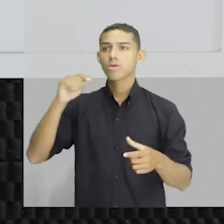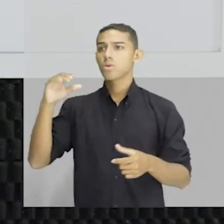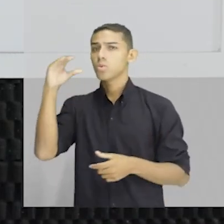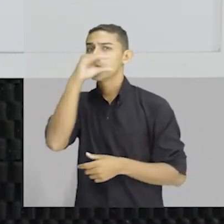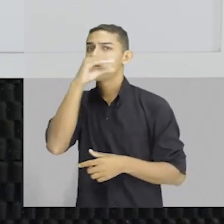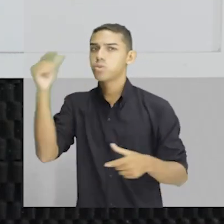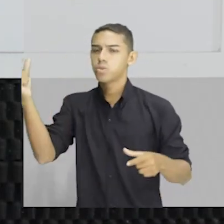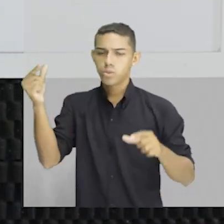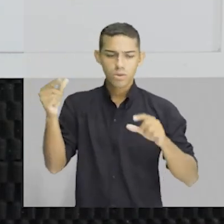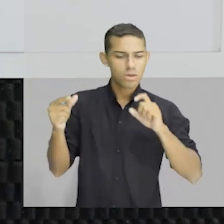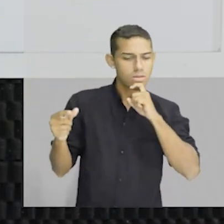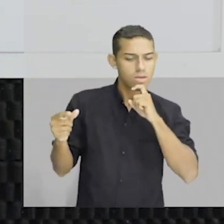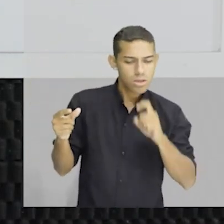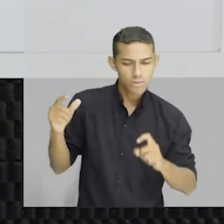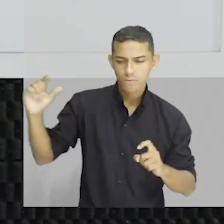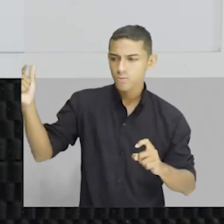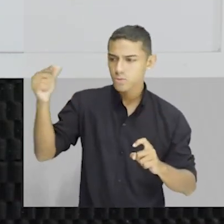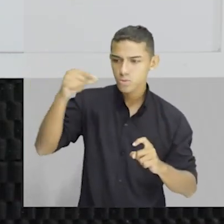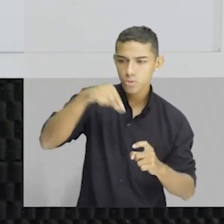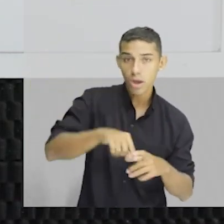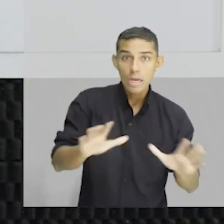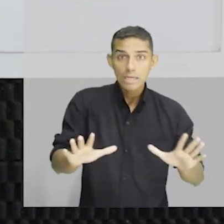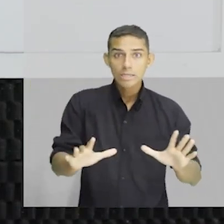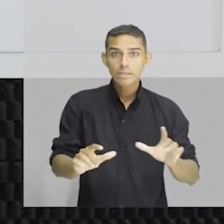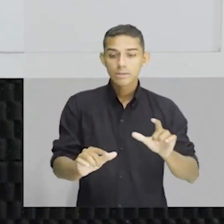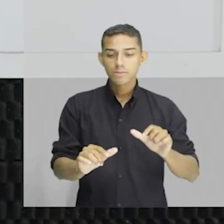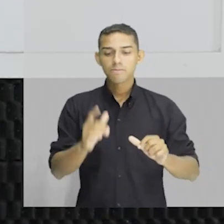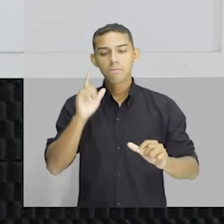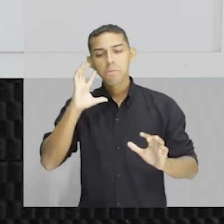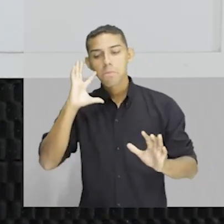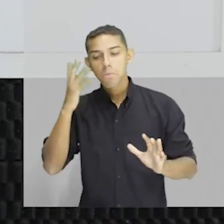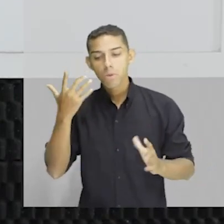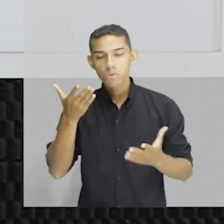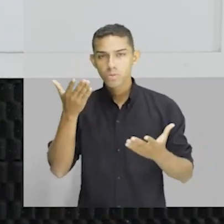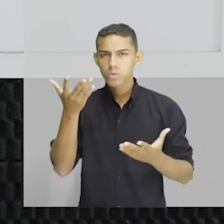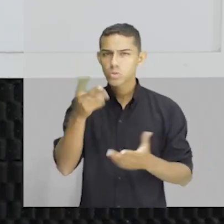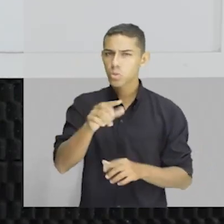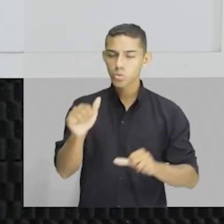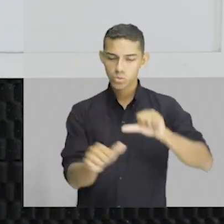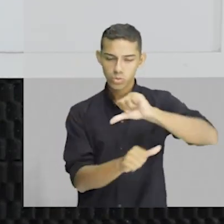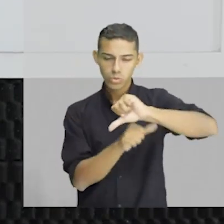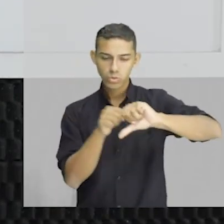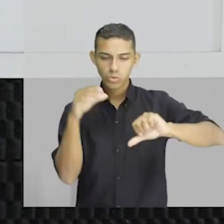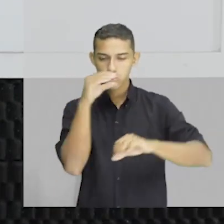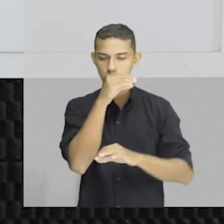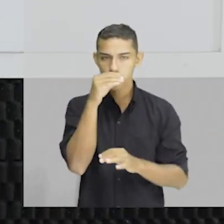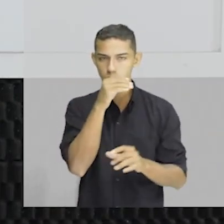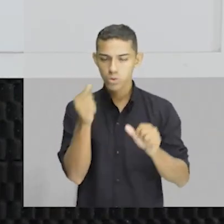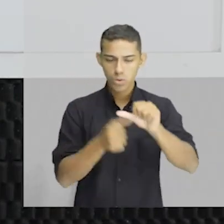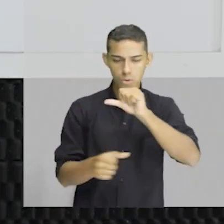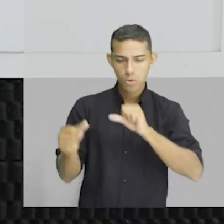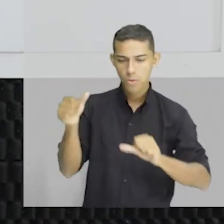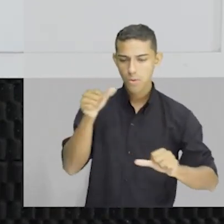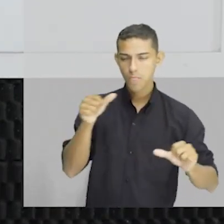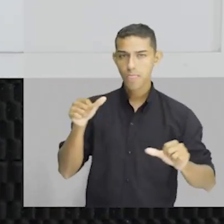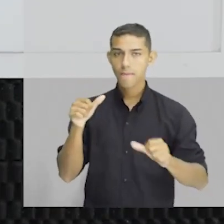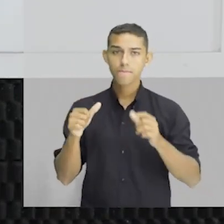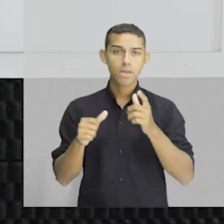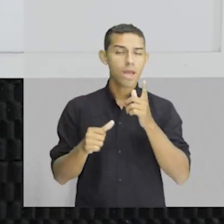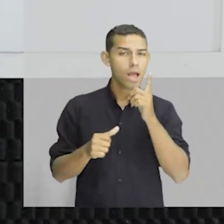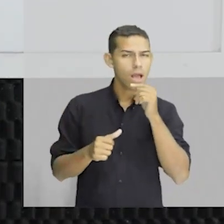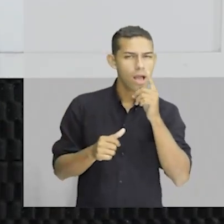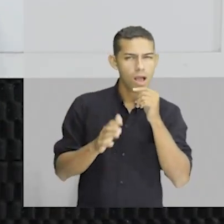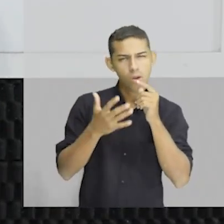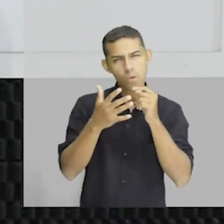tava quente a 60 graus Celsius esses dois vão trocar calor entre si né a água